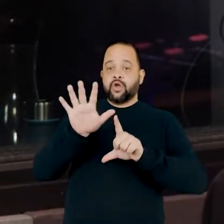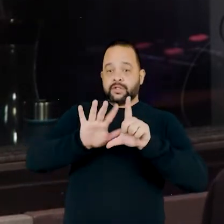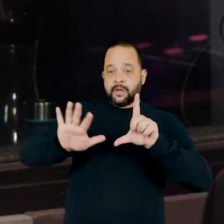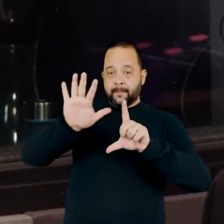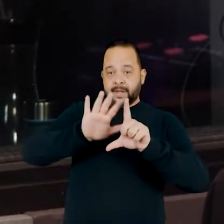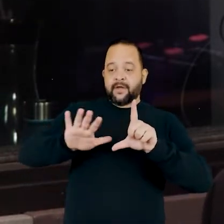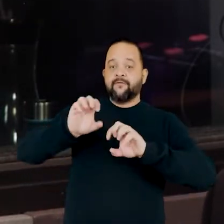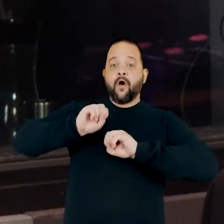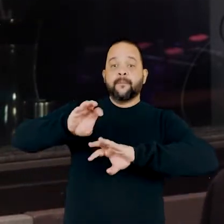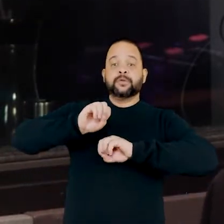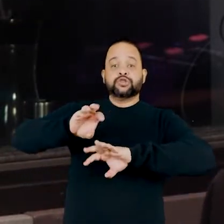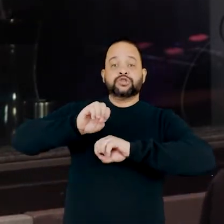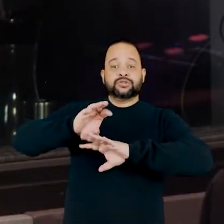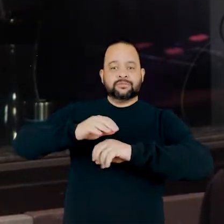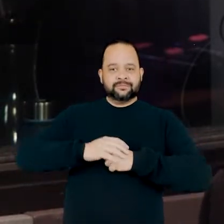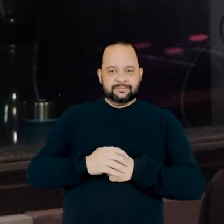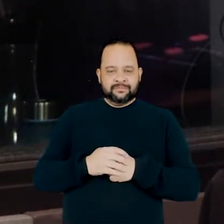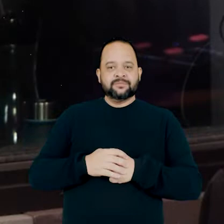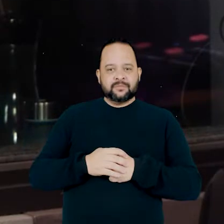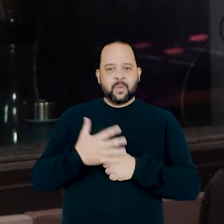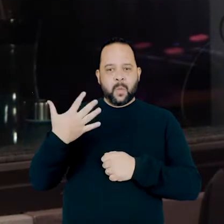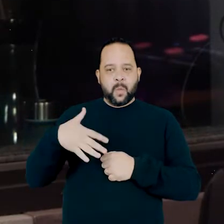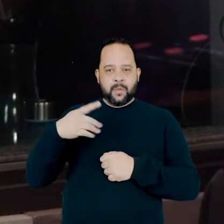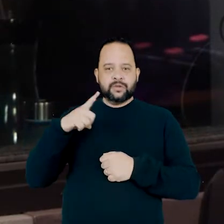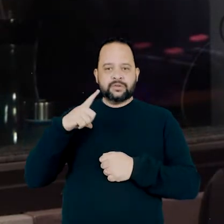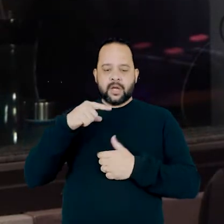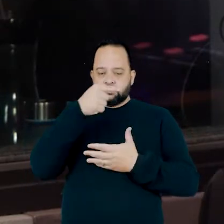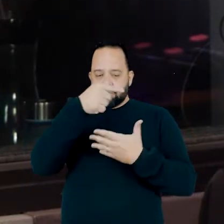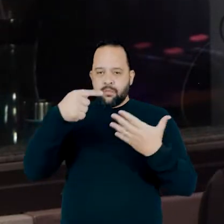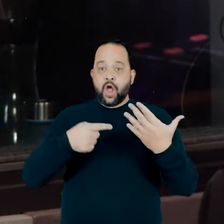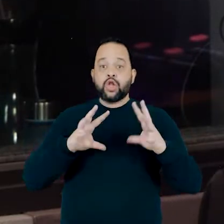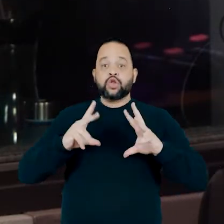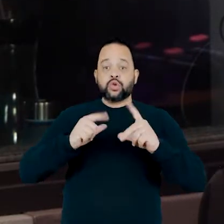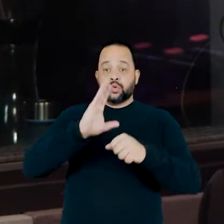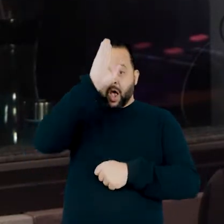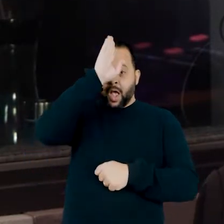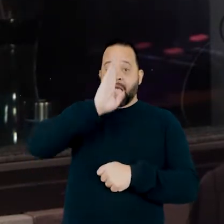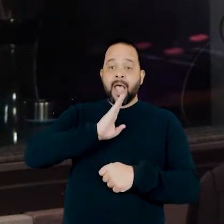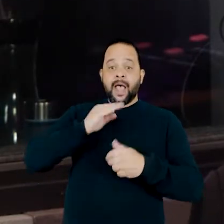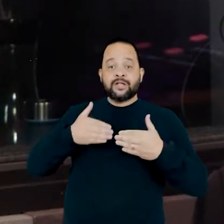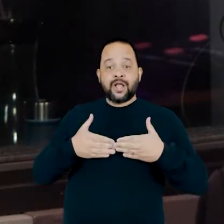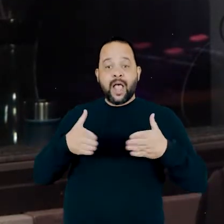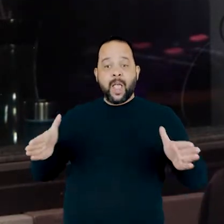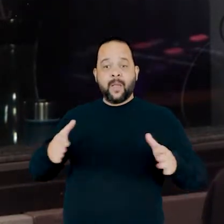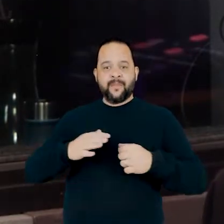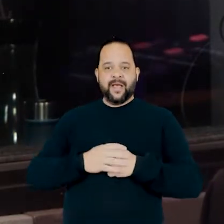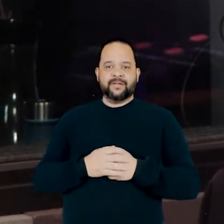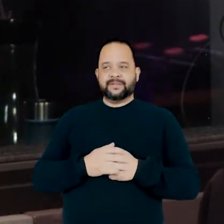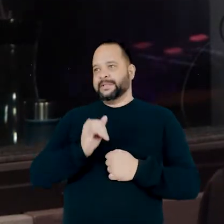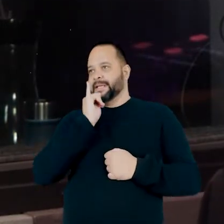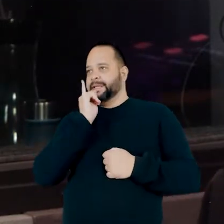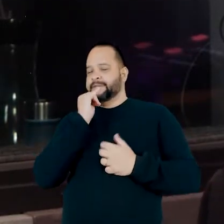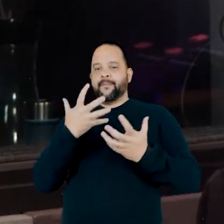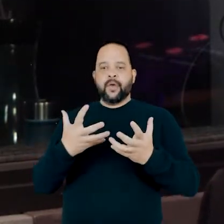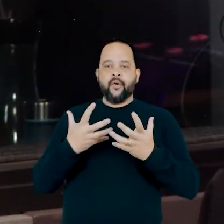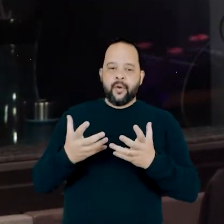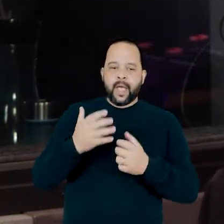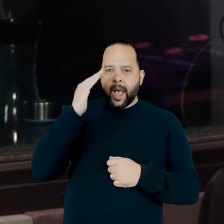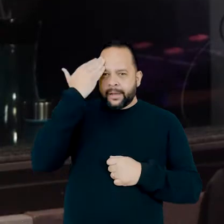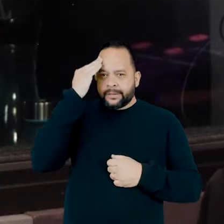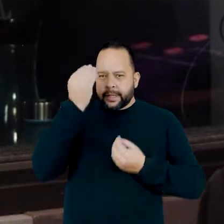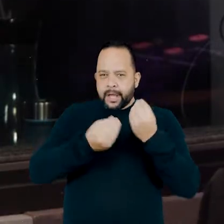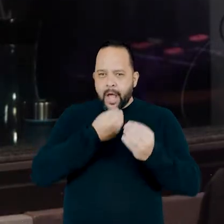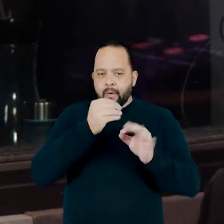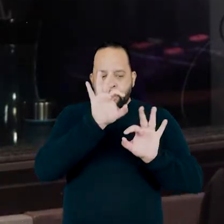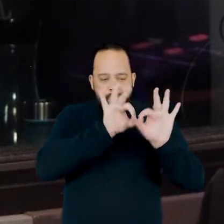plataforma de ensino. Olha só! Então, tudo gratuito, aberto. Então, eu quero entender como configurar o